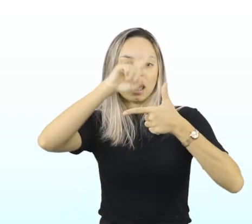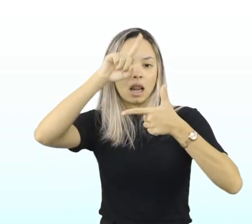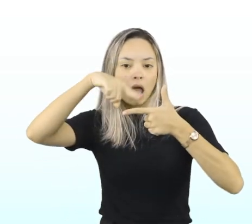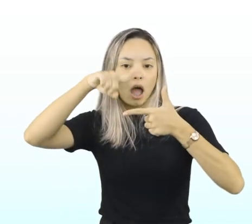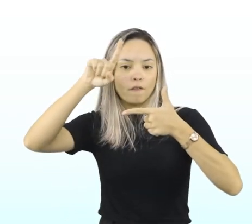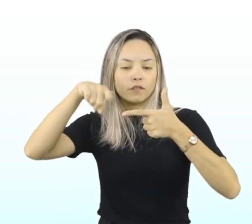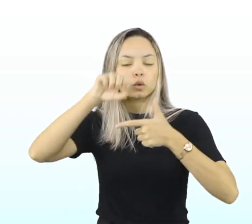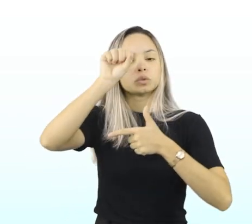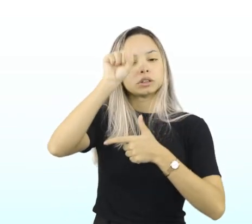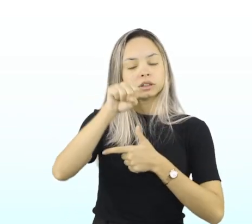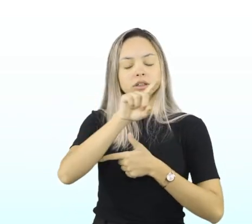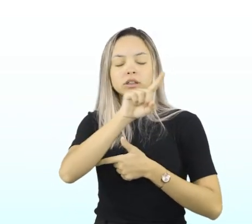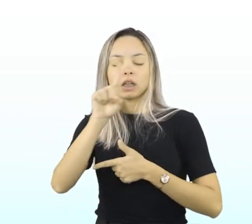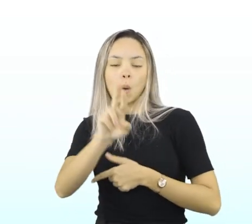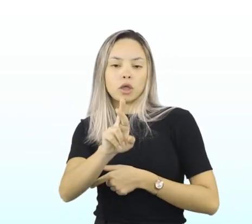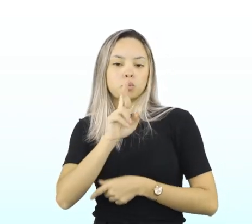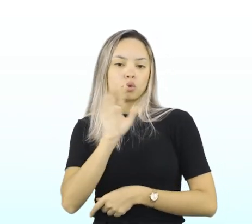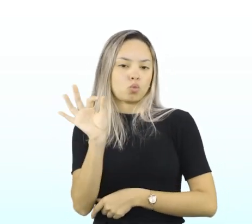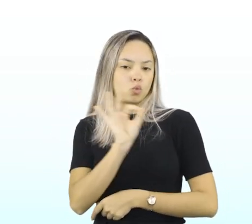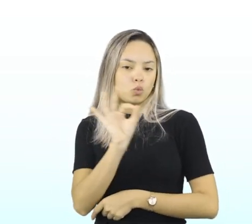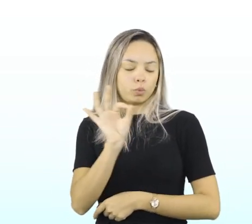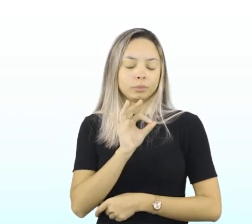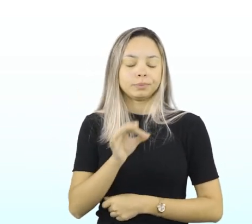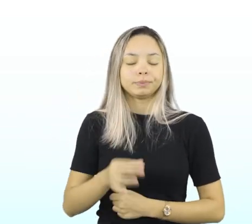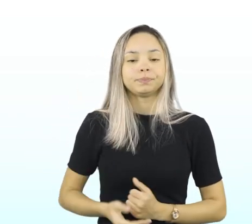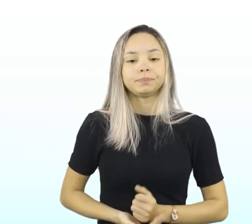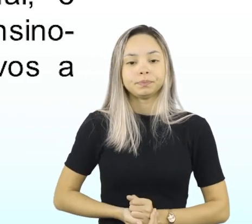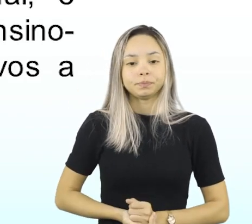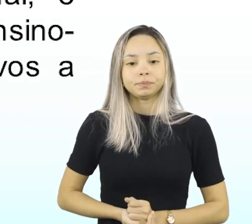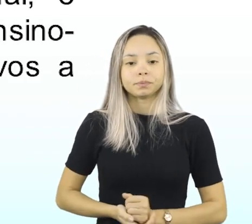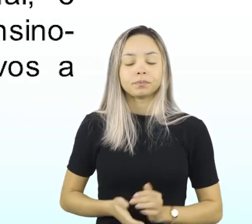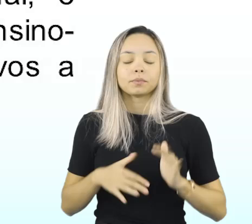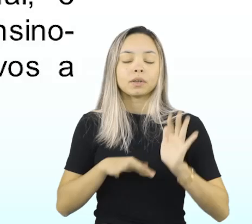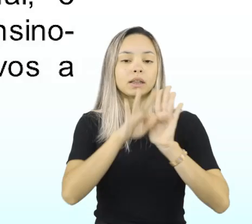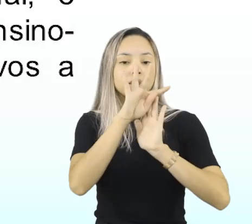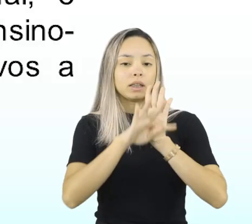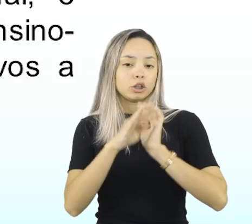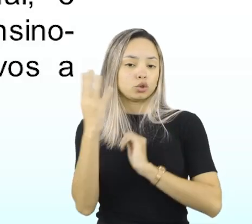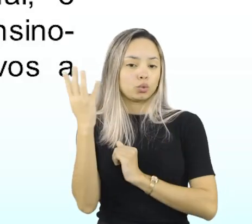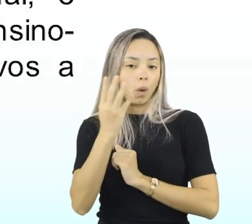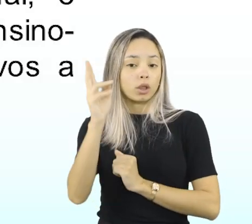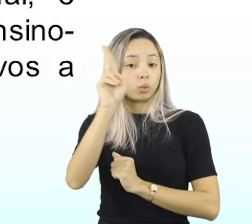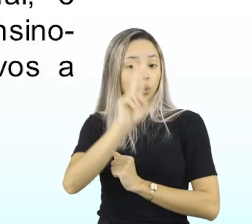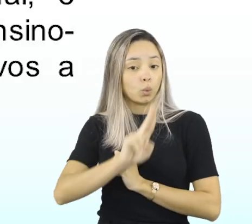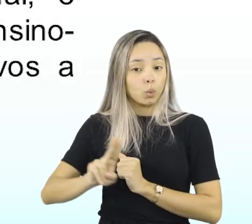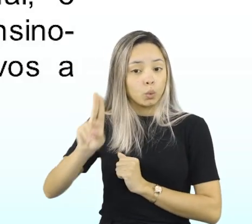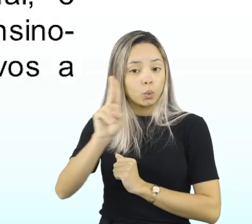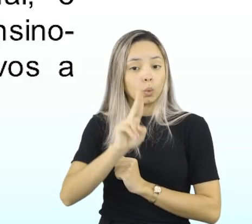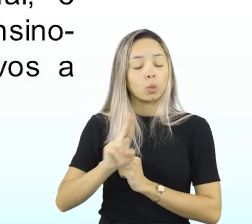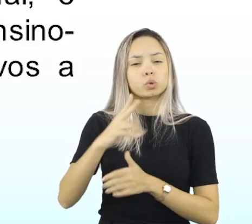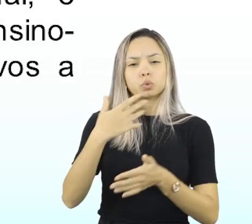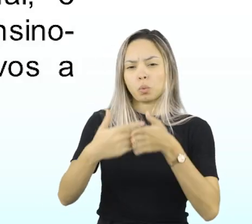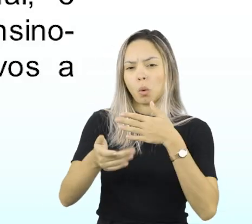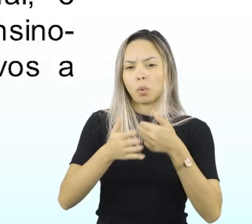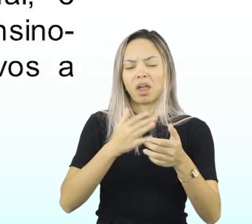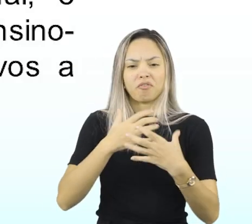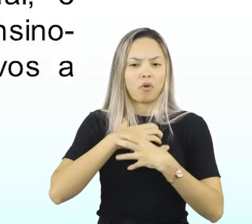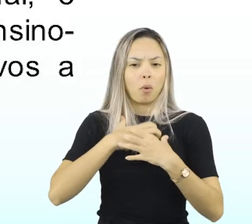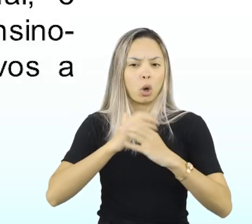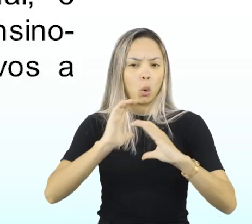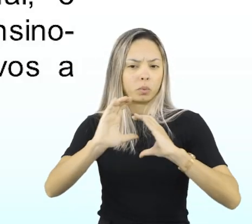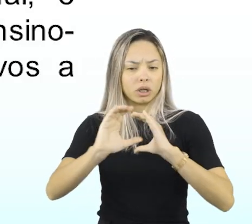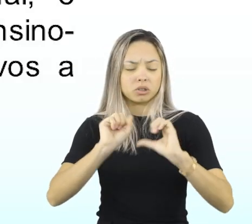aí, ó, um gráfico. Sim, não e não respondeu. E o texto 4, o uso desenfreado de qualquer meio de